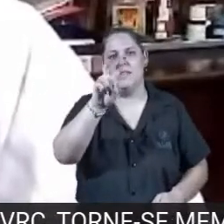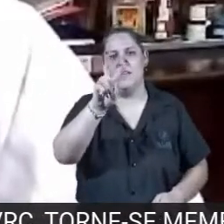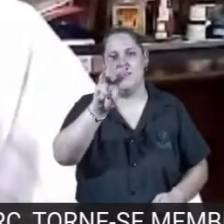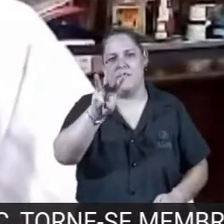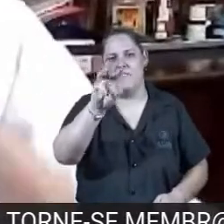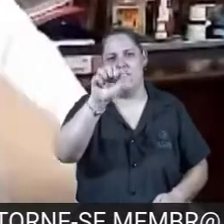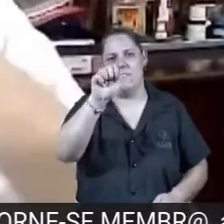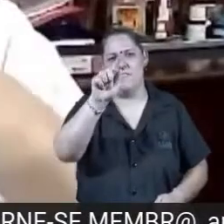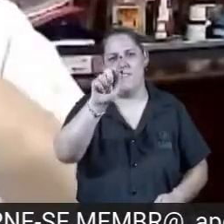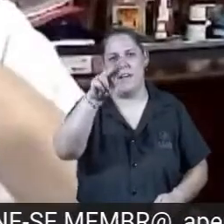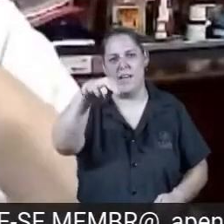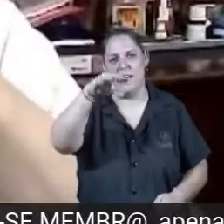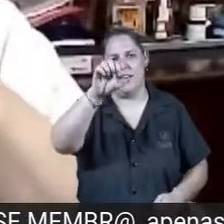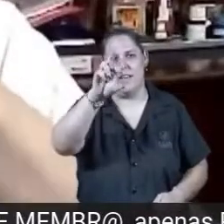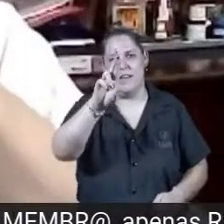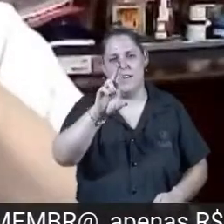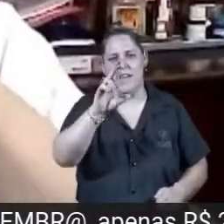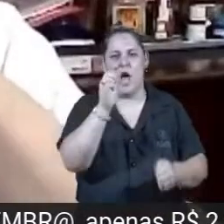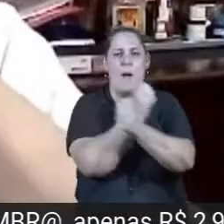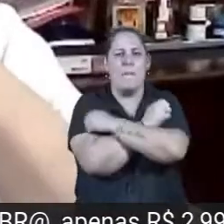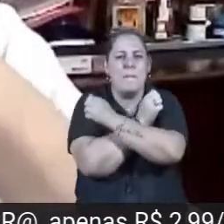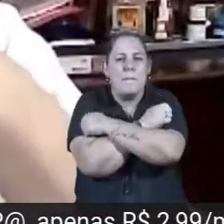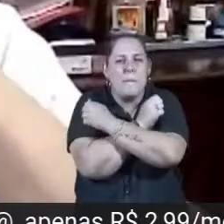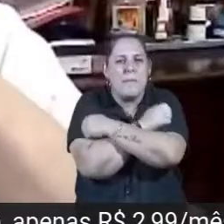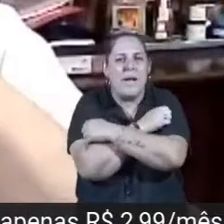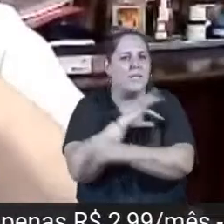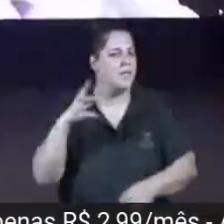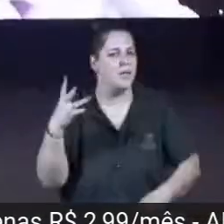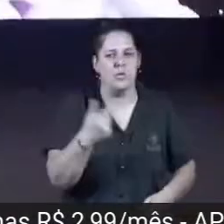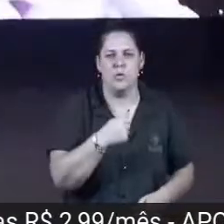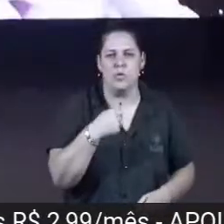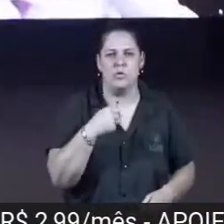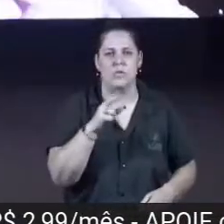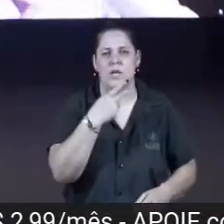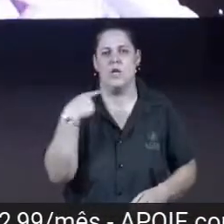calorosamente aí a todos e a todas, por nós.